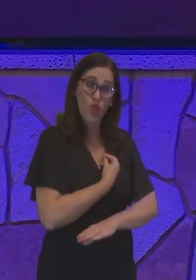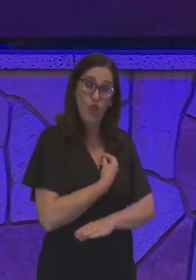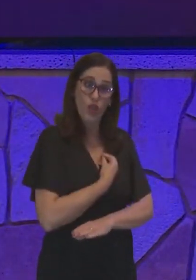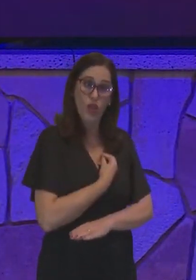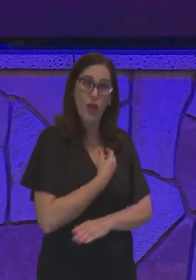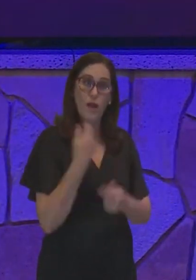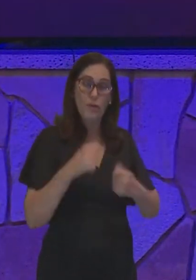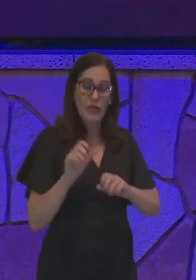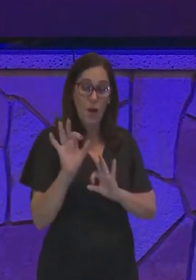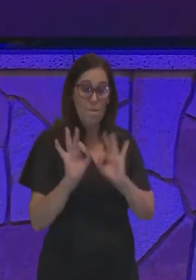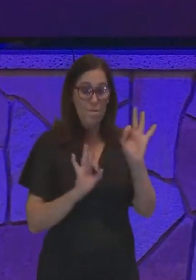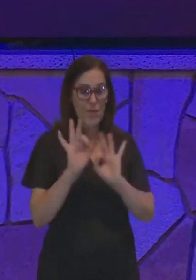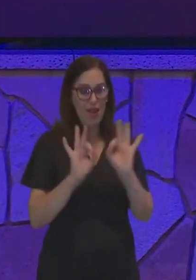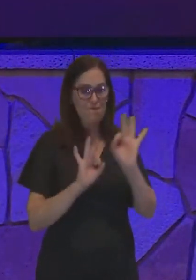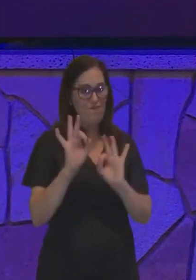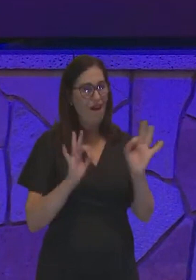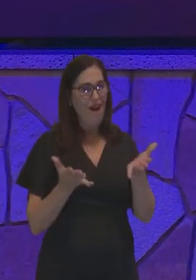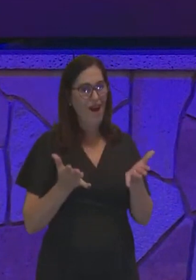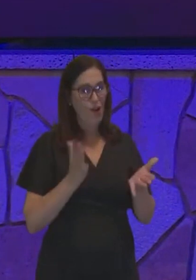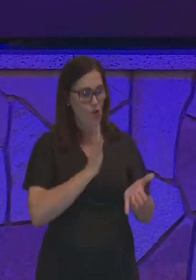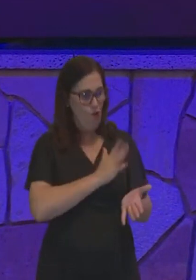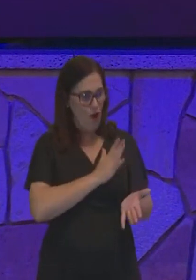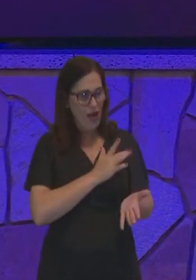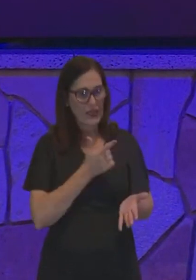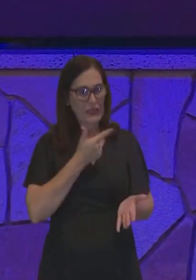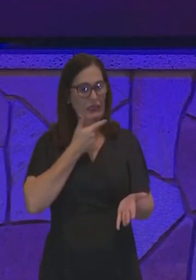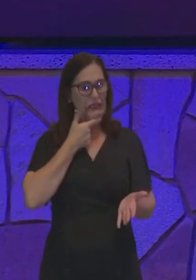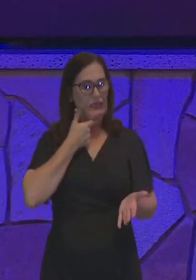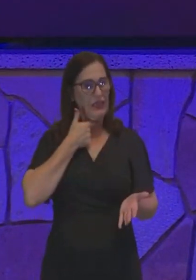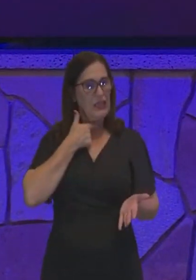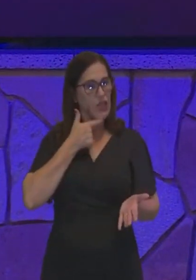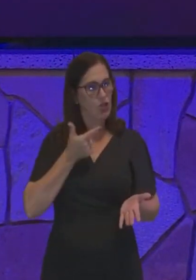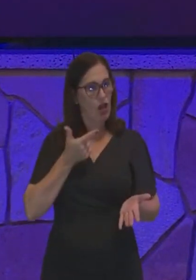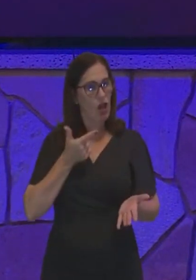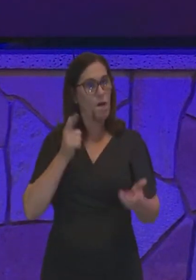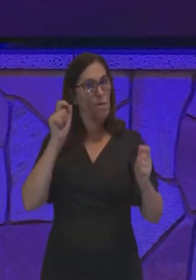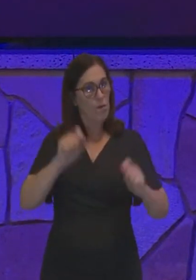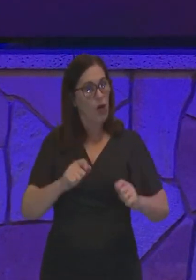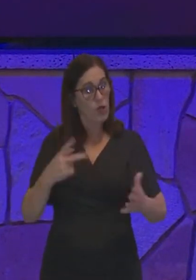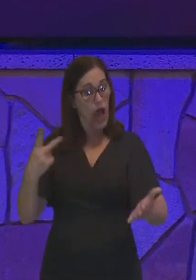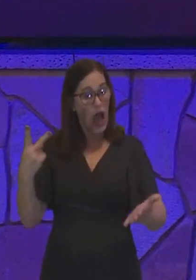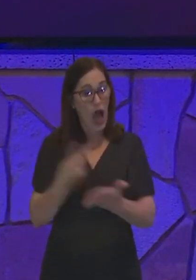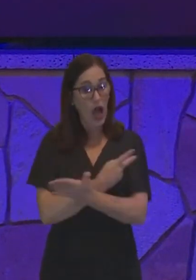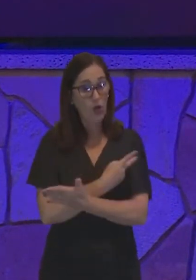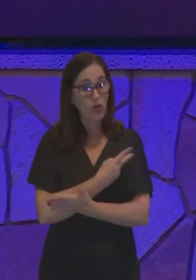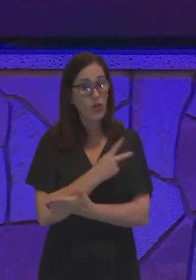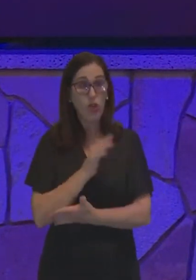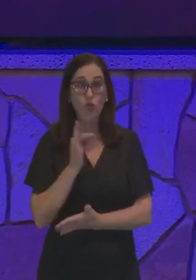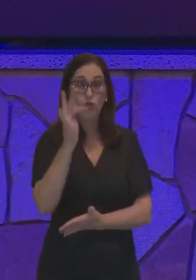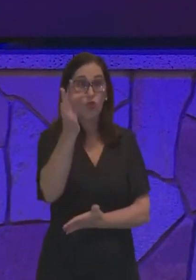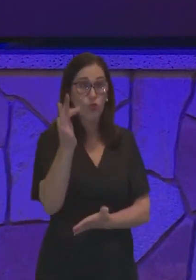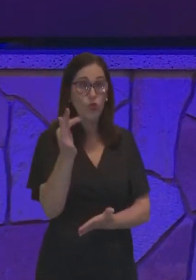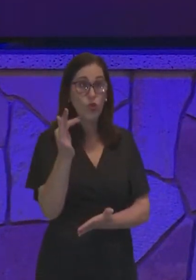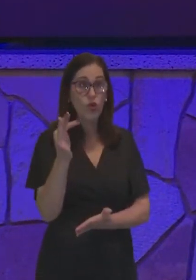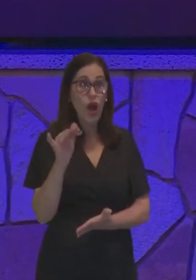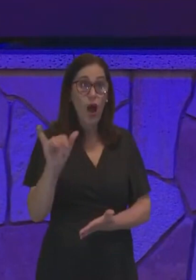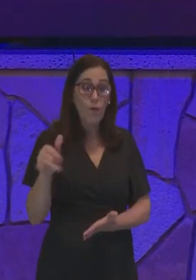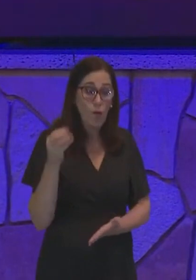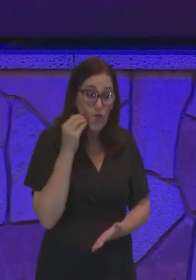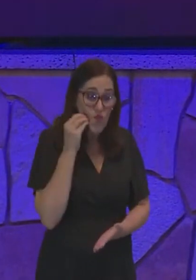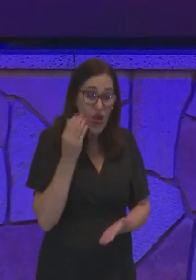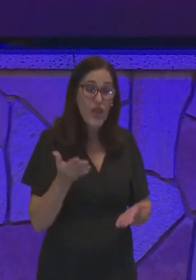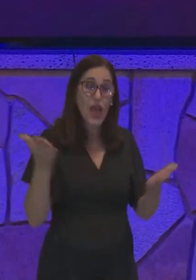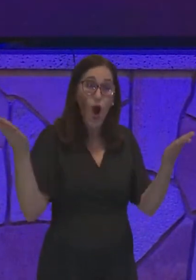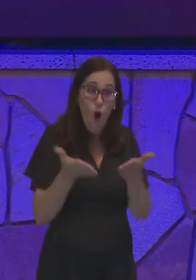haver um preparo para que aquilo que o coração de vocês tem desejado possa se realizar. Então, aproveitem bem este momento,